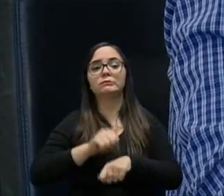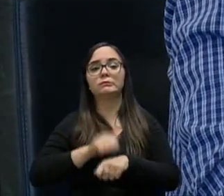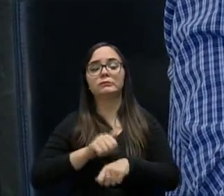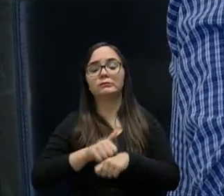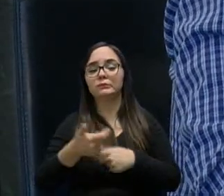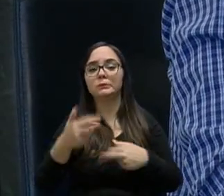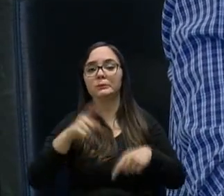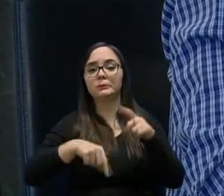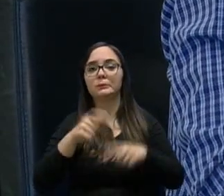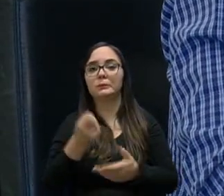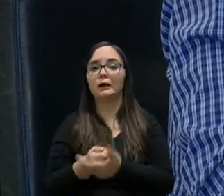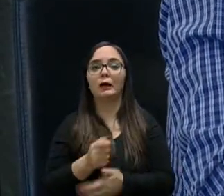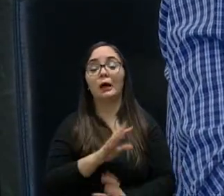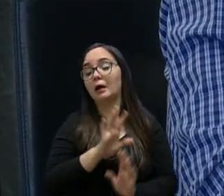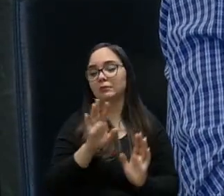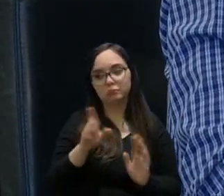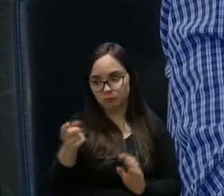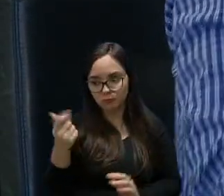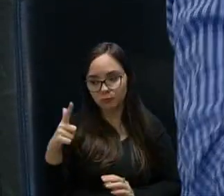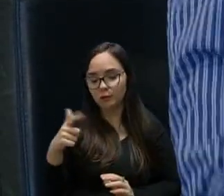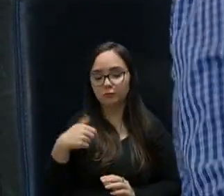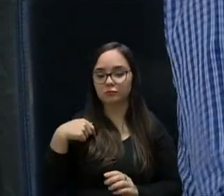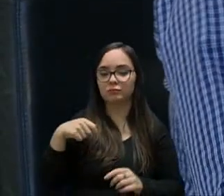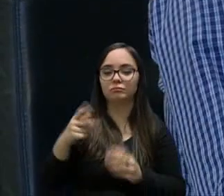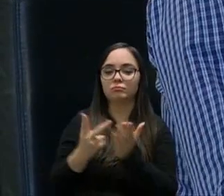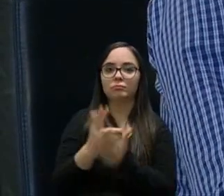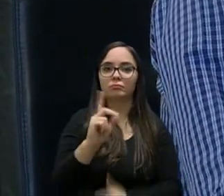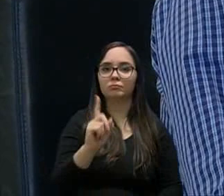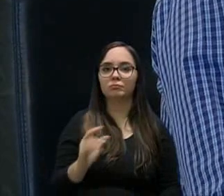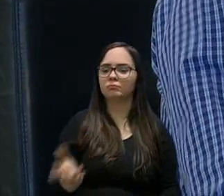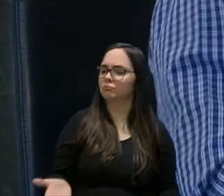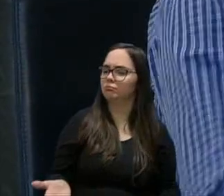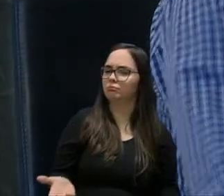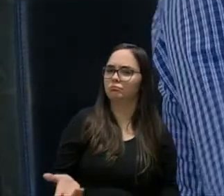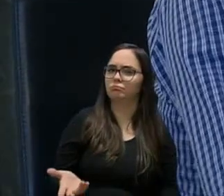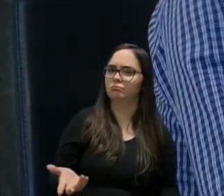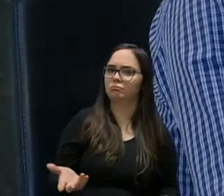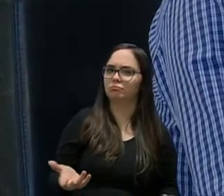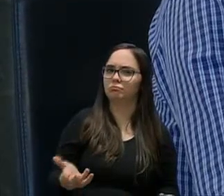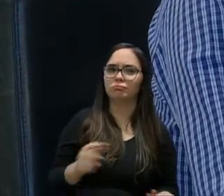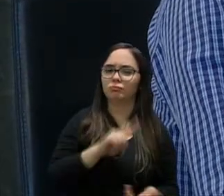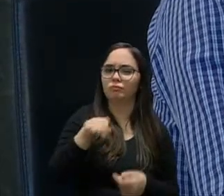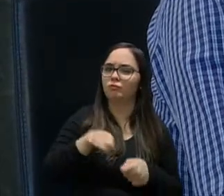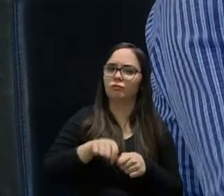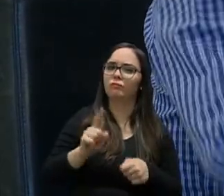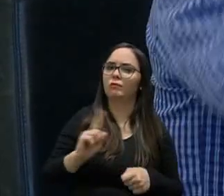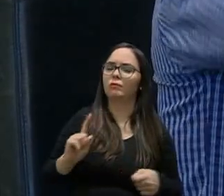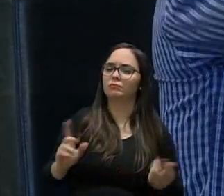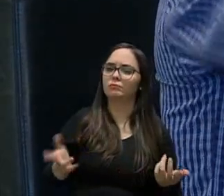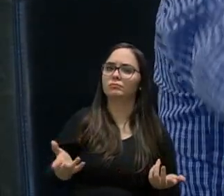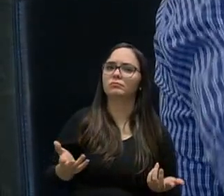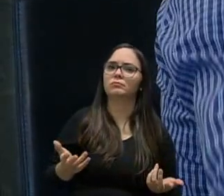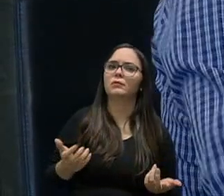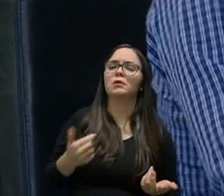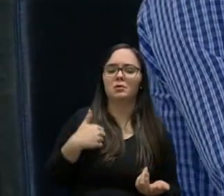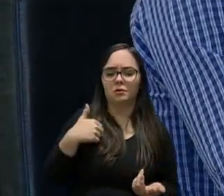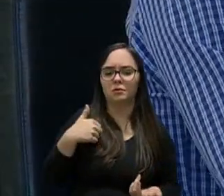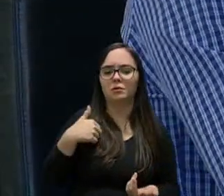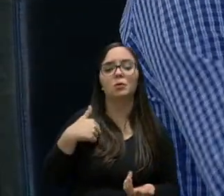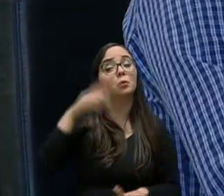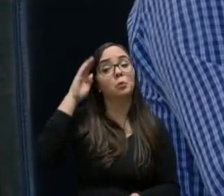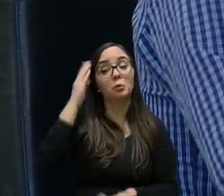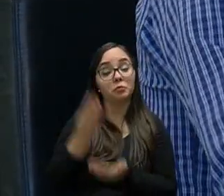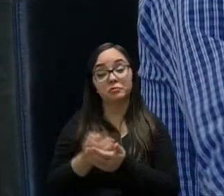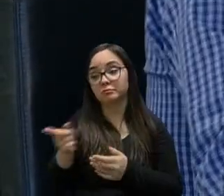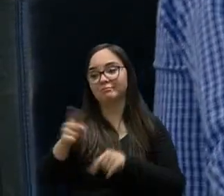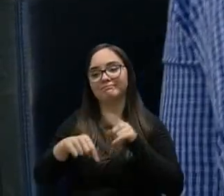para pagar instrumentadora então eu não vou fazer é assim secretário não faz ah não eu confio na minha